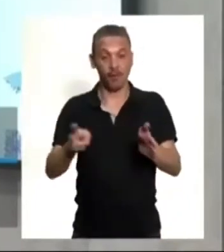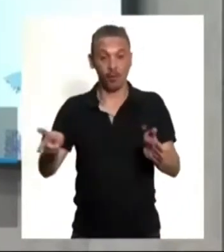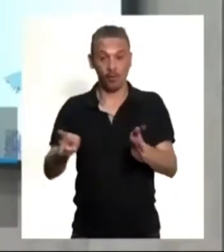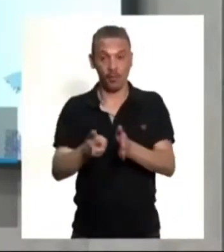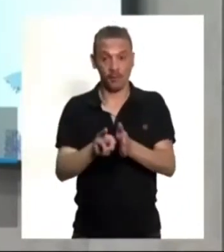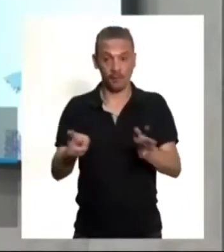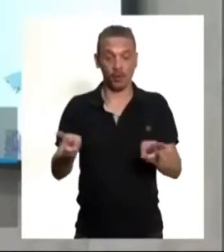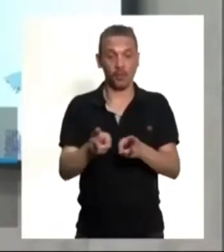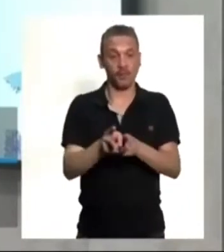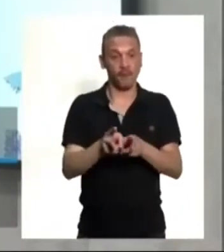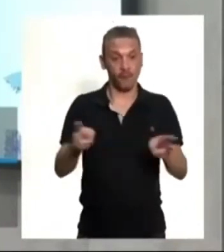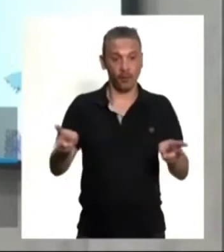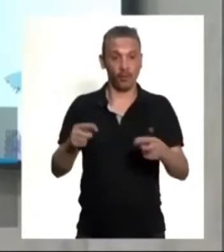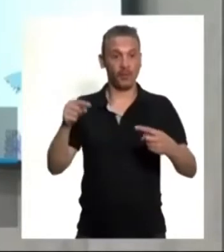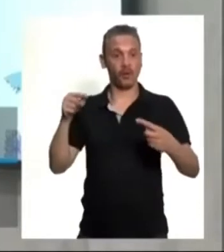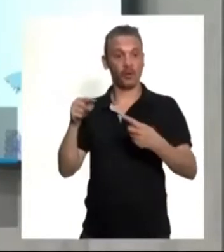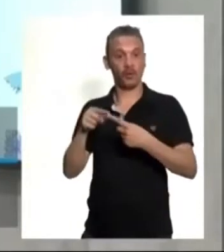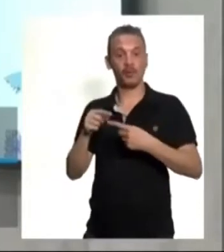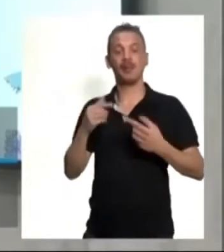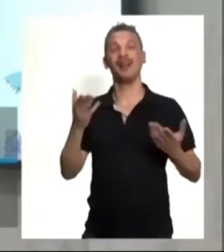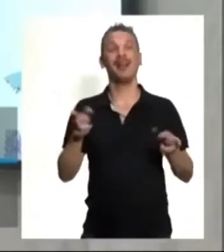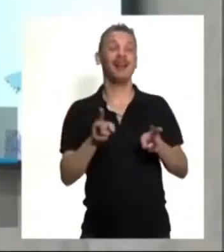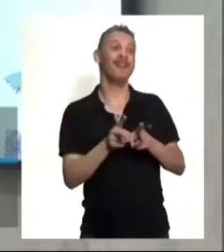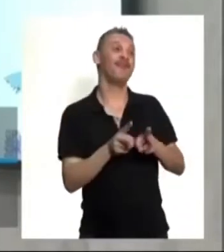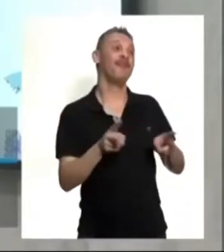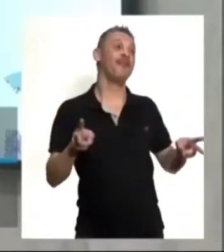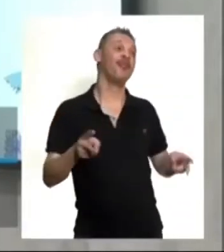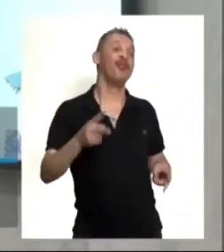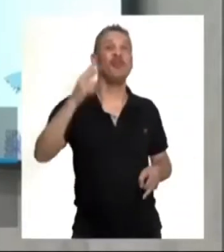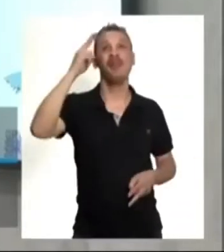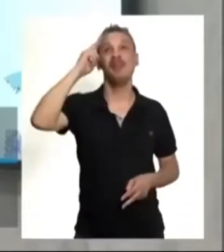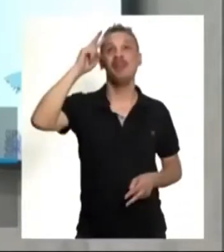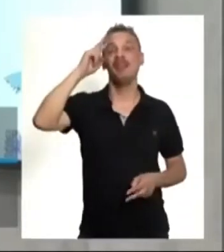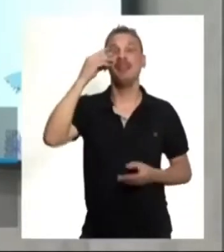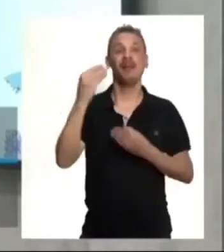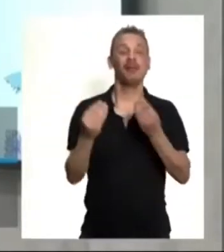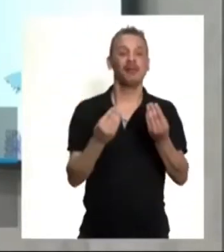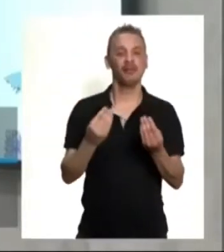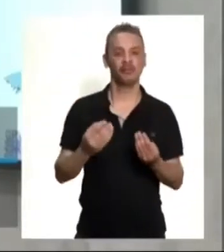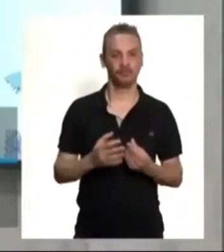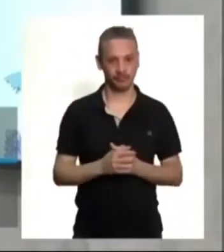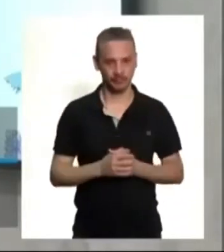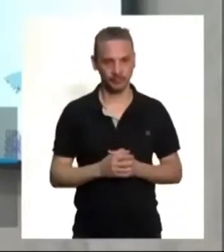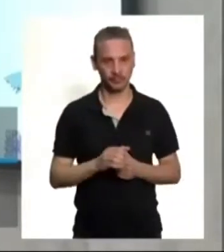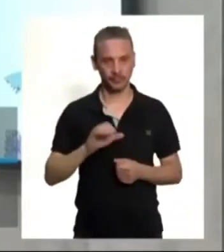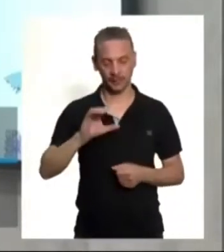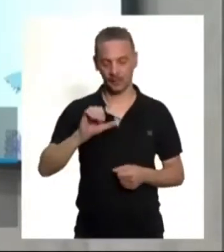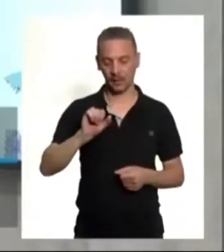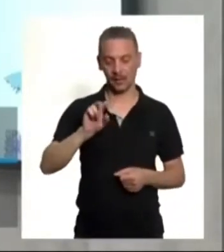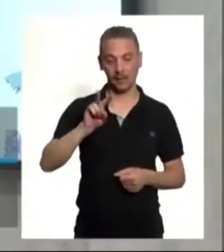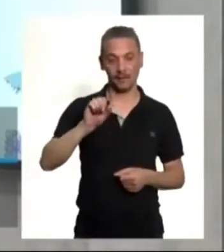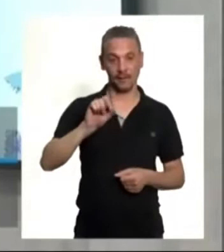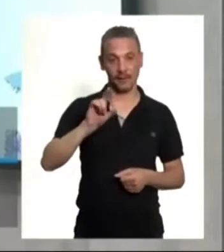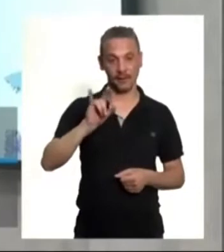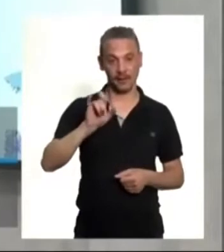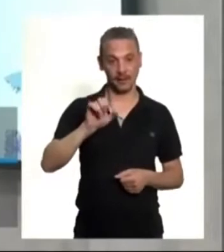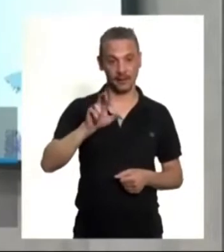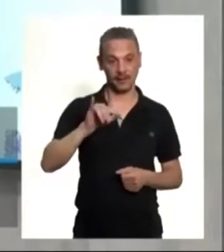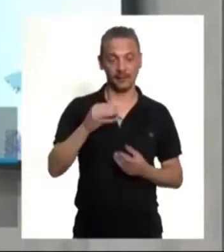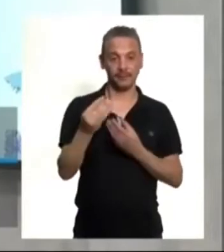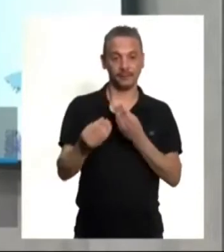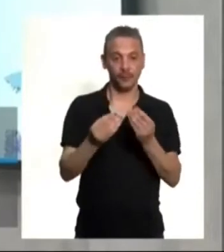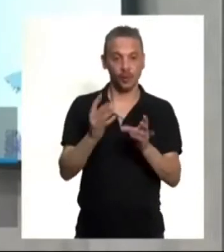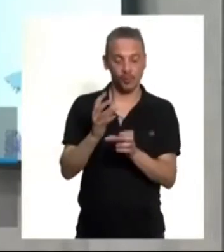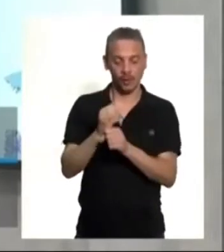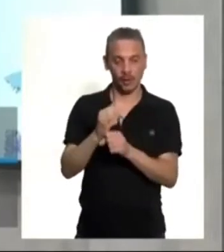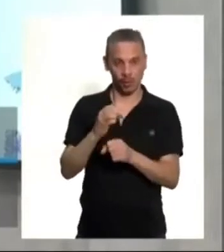volume? Princípio de Cavalieri. Ah, professor, mas eu vou lembrar esse nome? Não precisa lembrar o nome, Cavalieri. Você precisa lembrar como é que se faz para